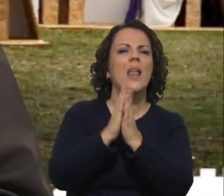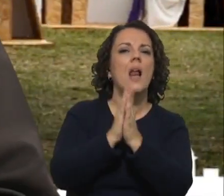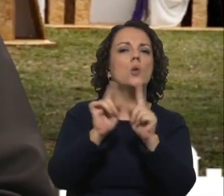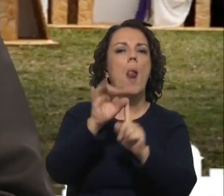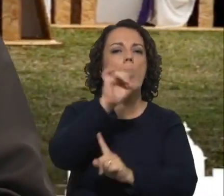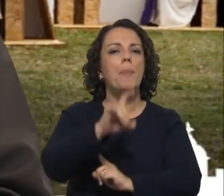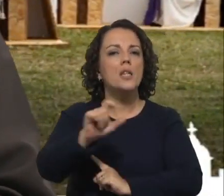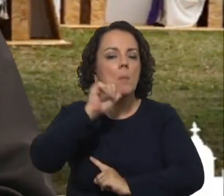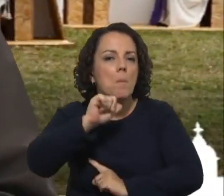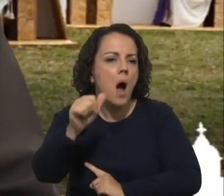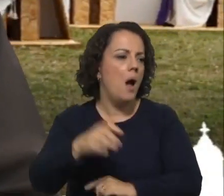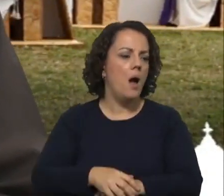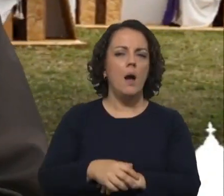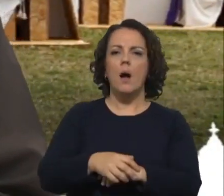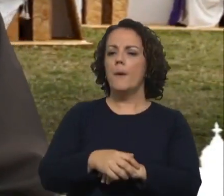pacificada, havia